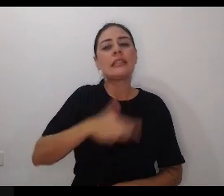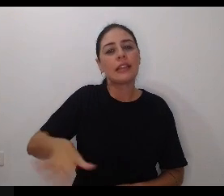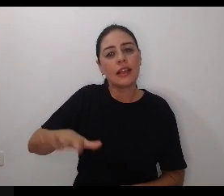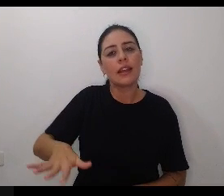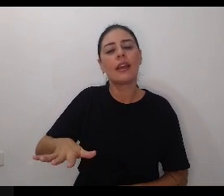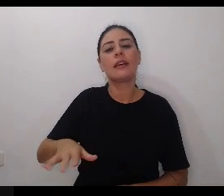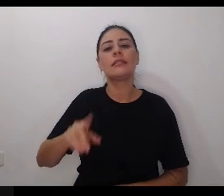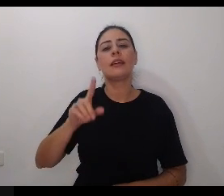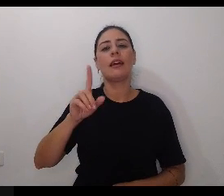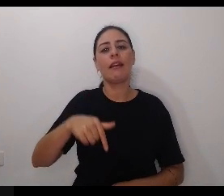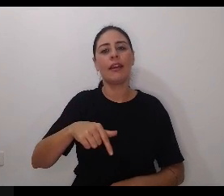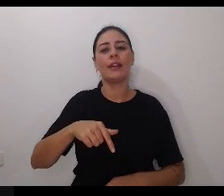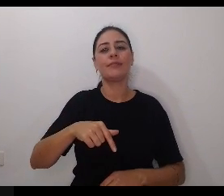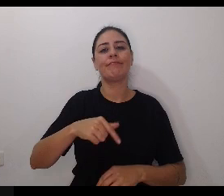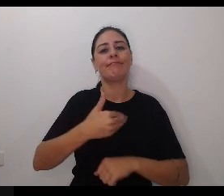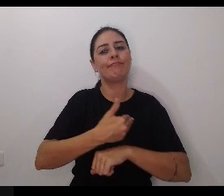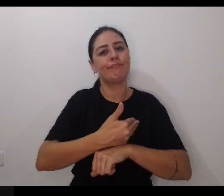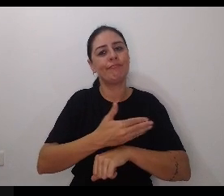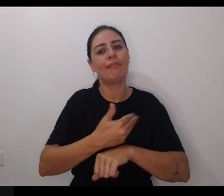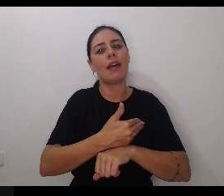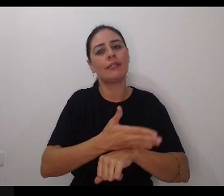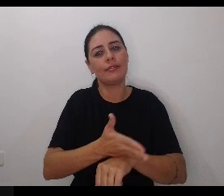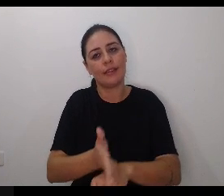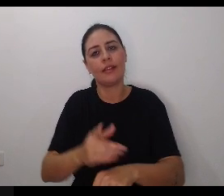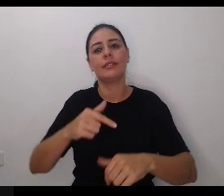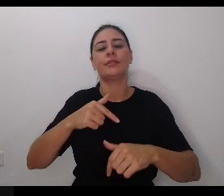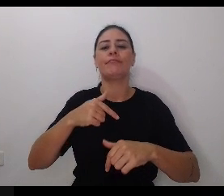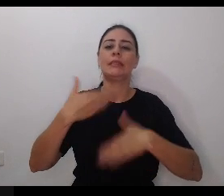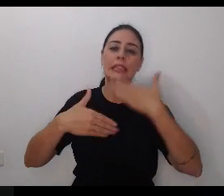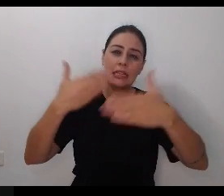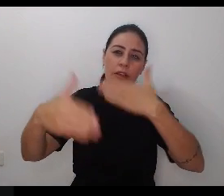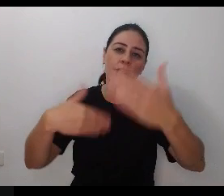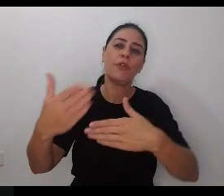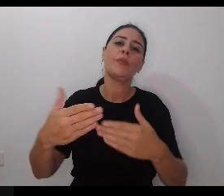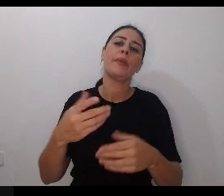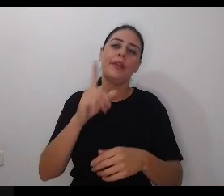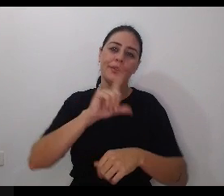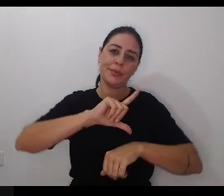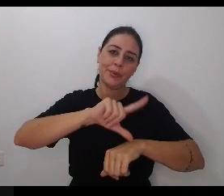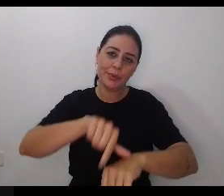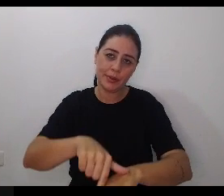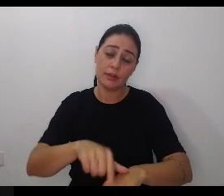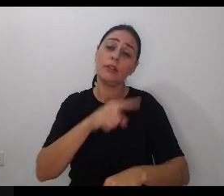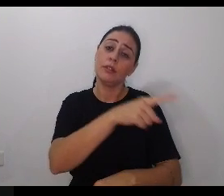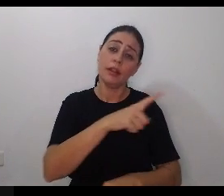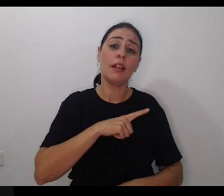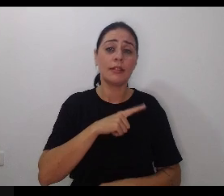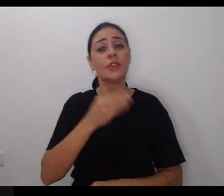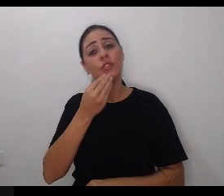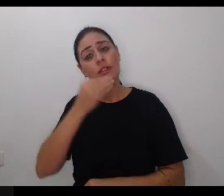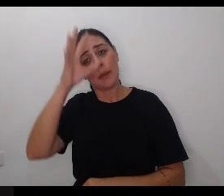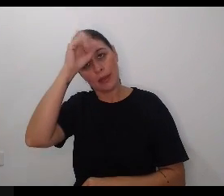E lembrar que nesses tempos, né, apesar de toda a dificuldade que a gente está tendo e de talvez